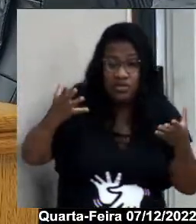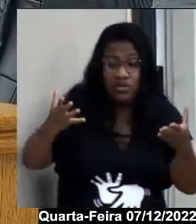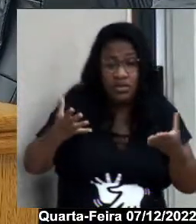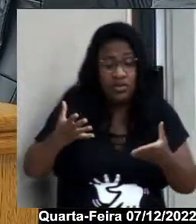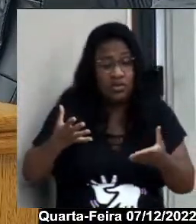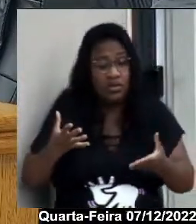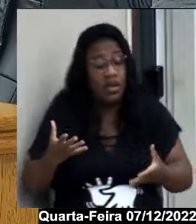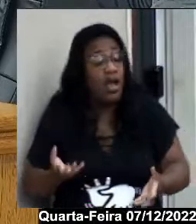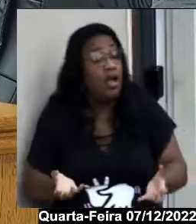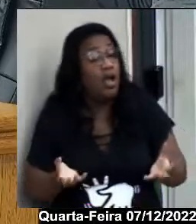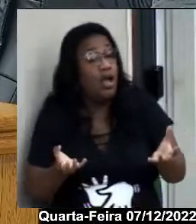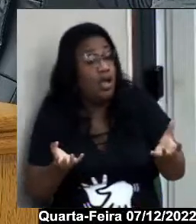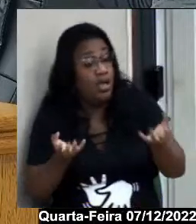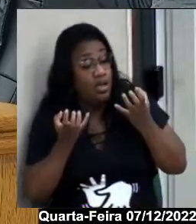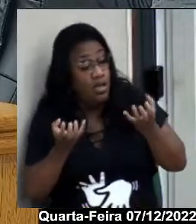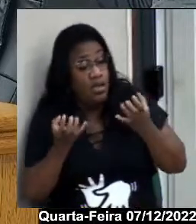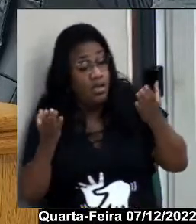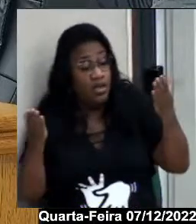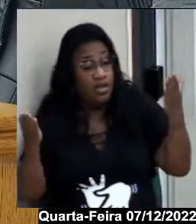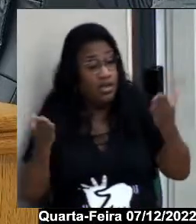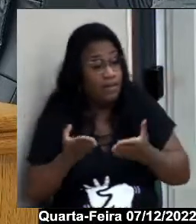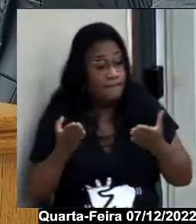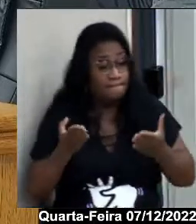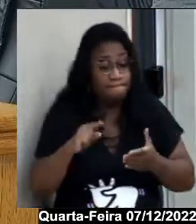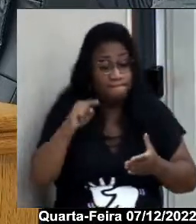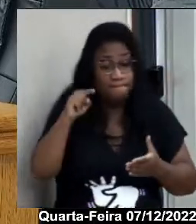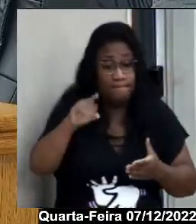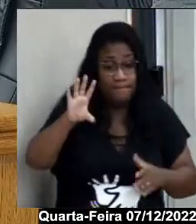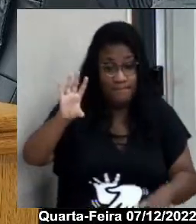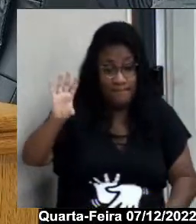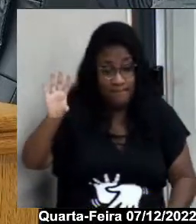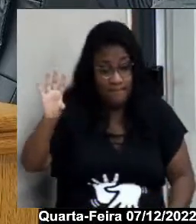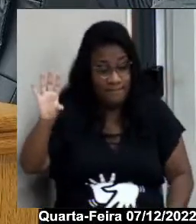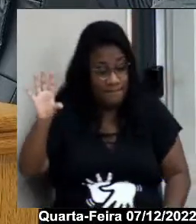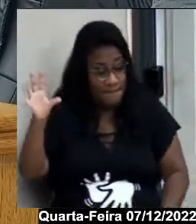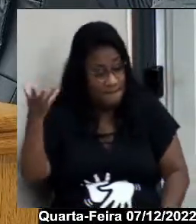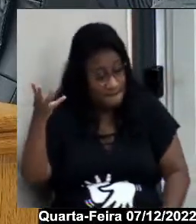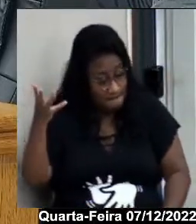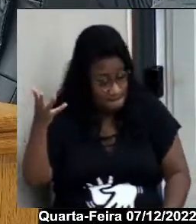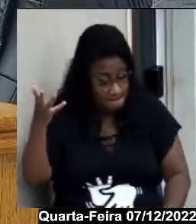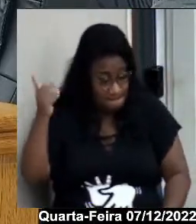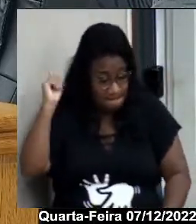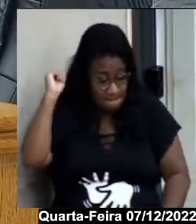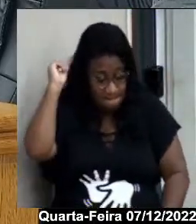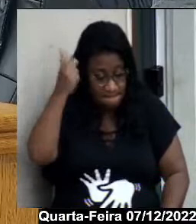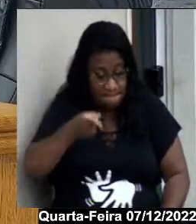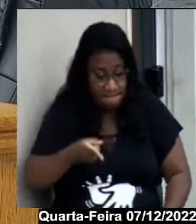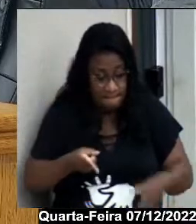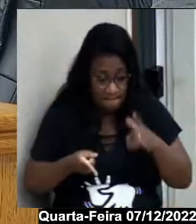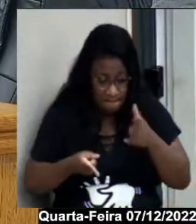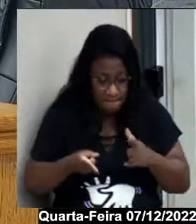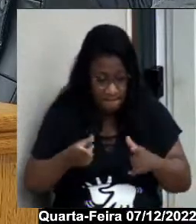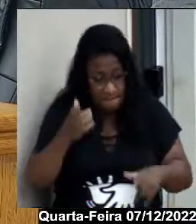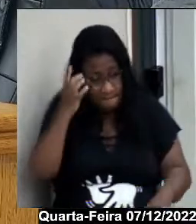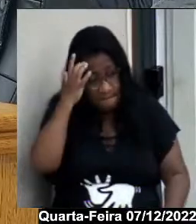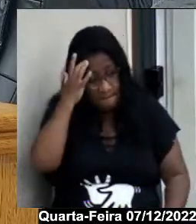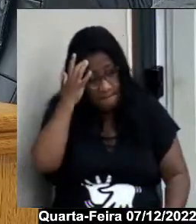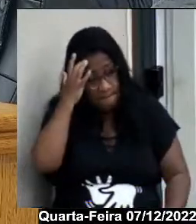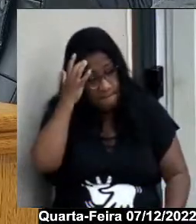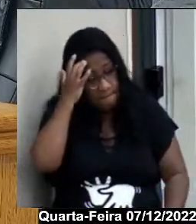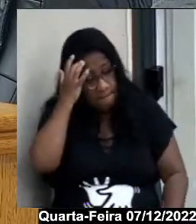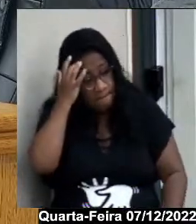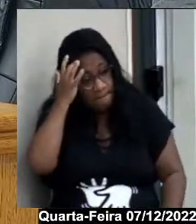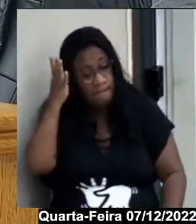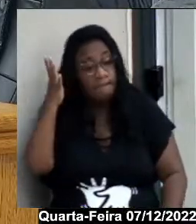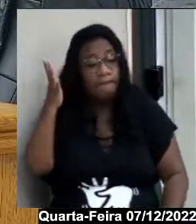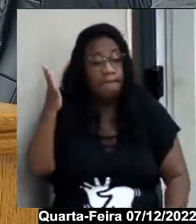problemas. Agora eu quero ver, solucionar algum problema da nossa cidade. Apontar aqui é fácil, né?